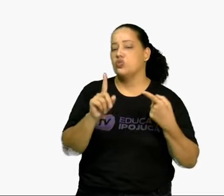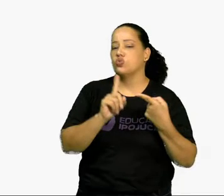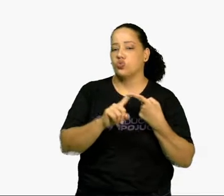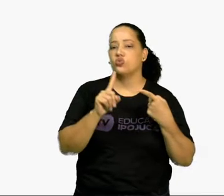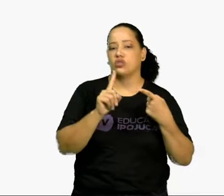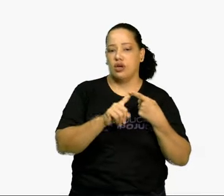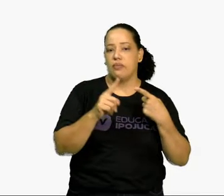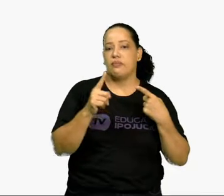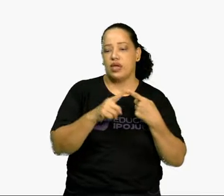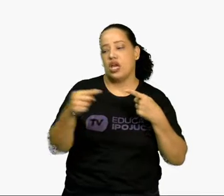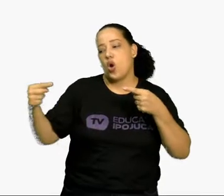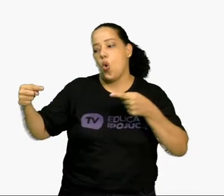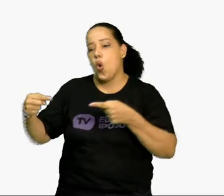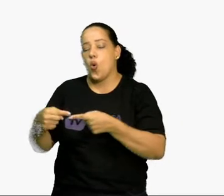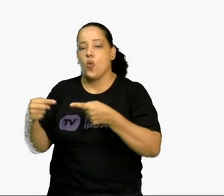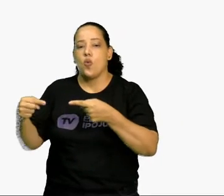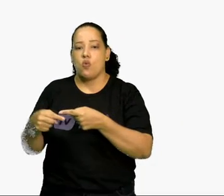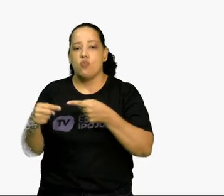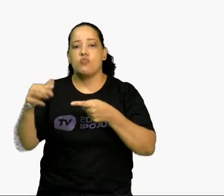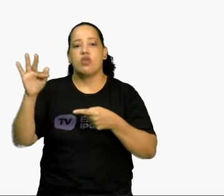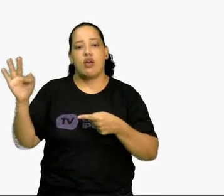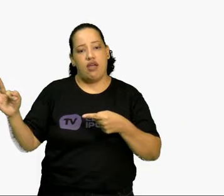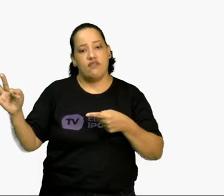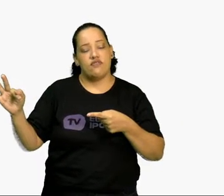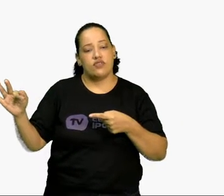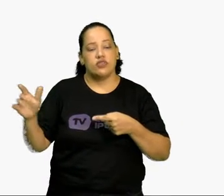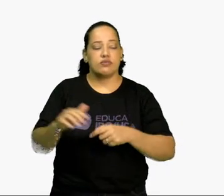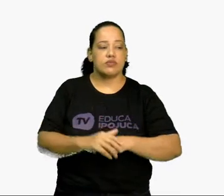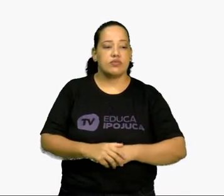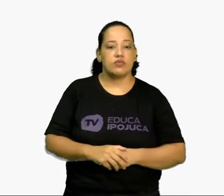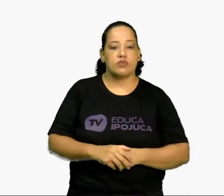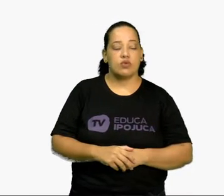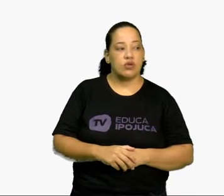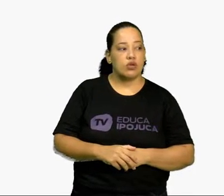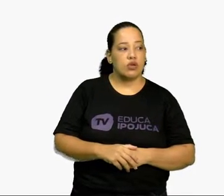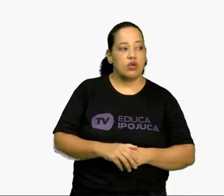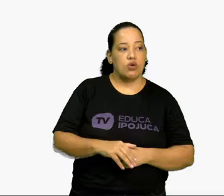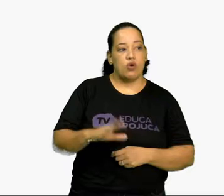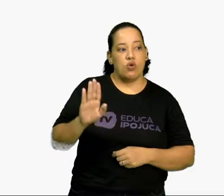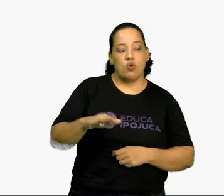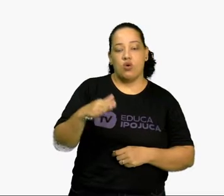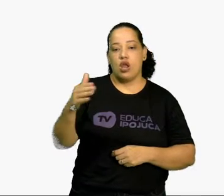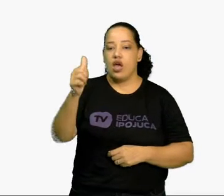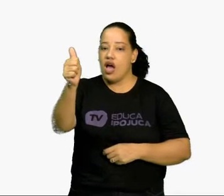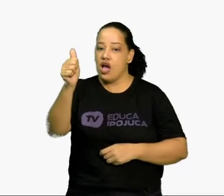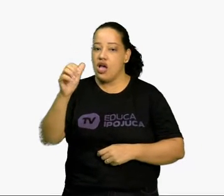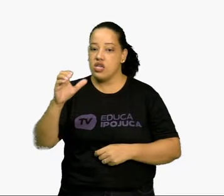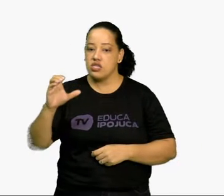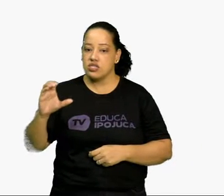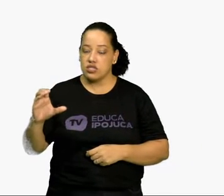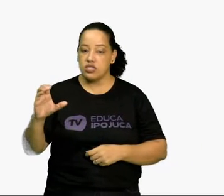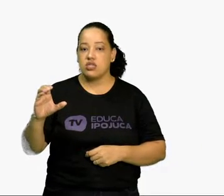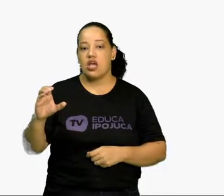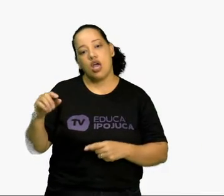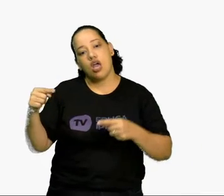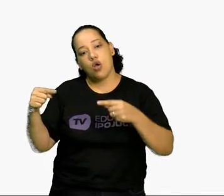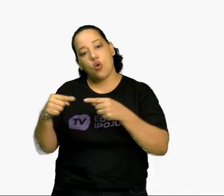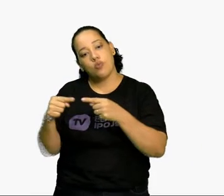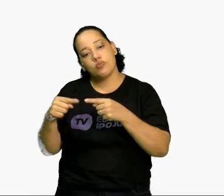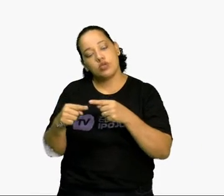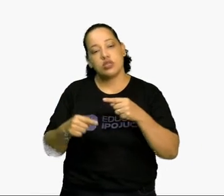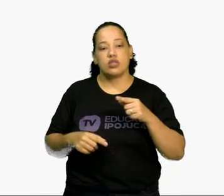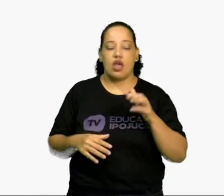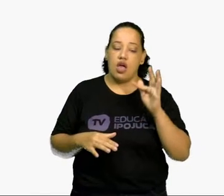congruente a F. E o outro lado, o lado AC, é congruente ao lado